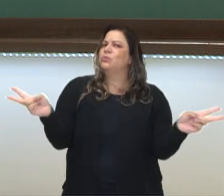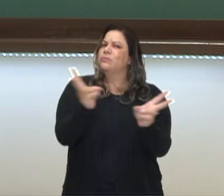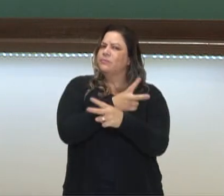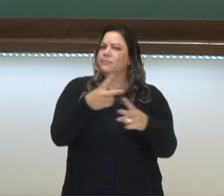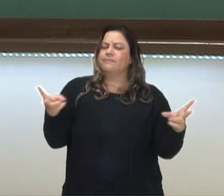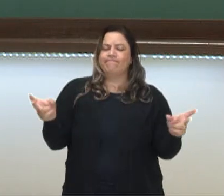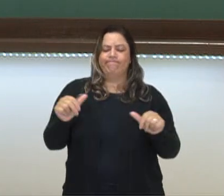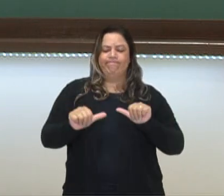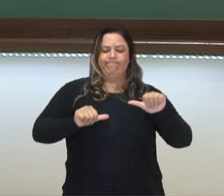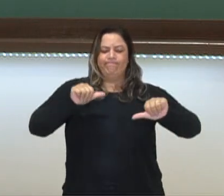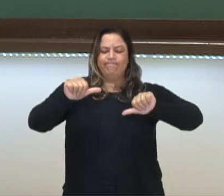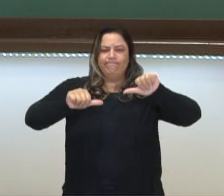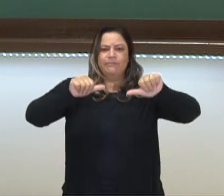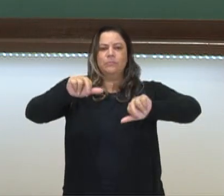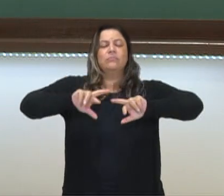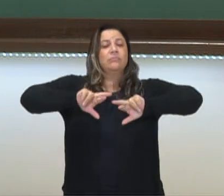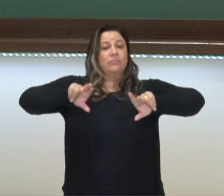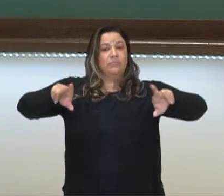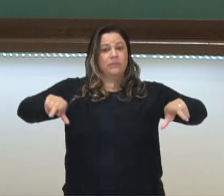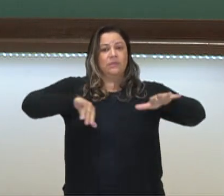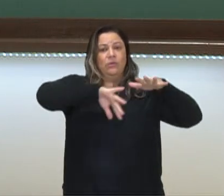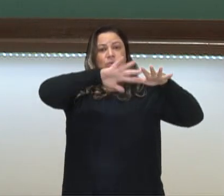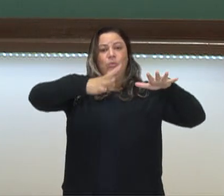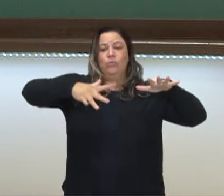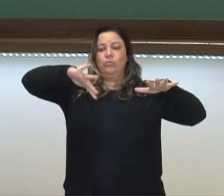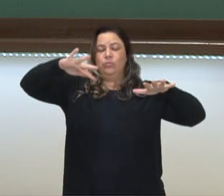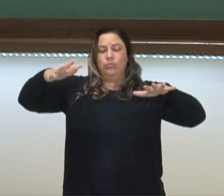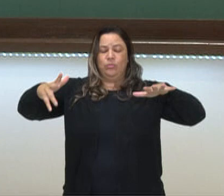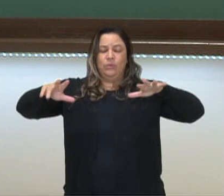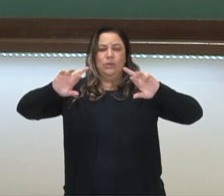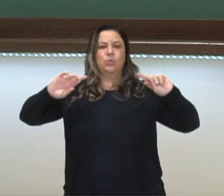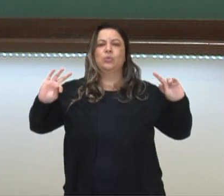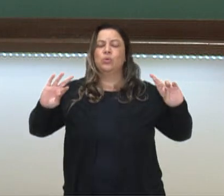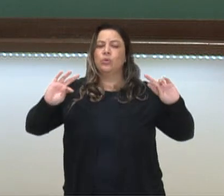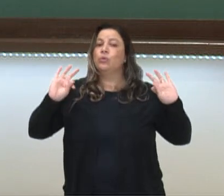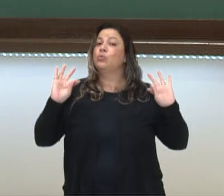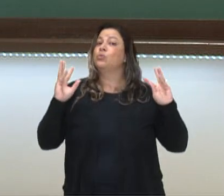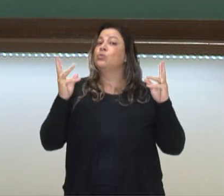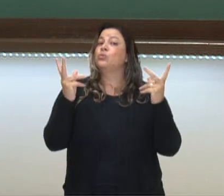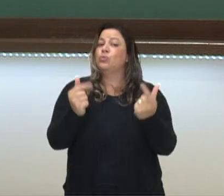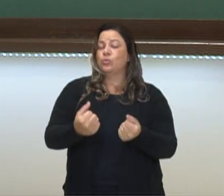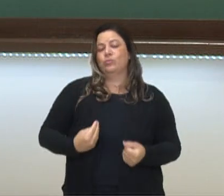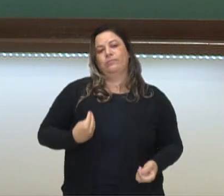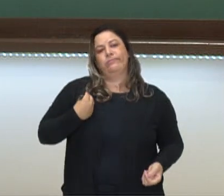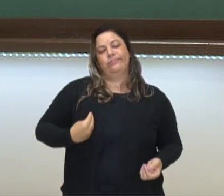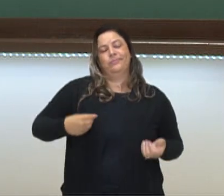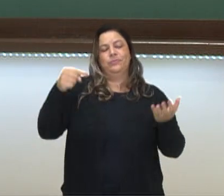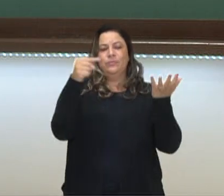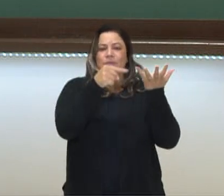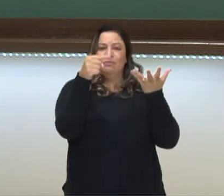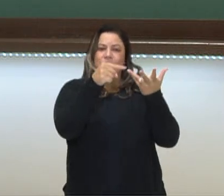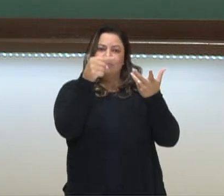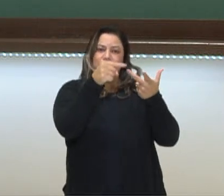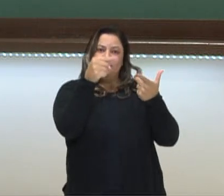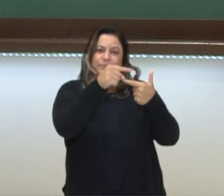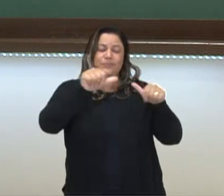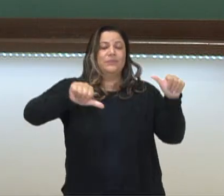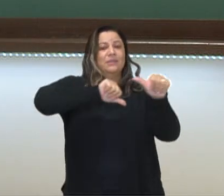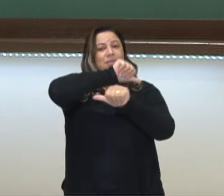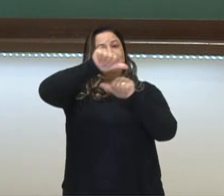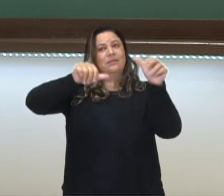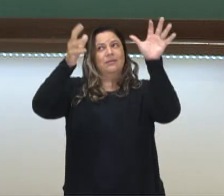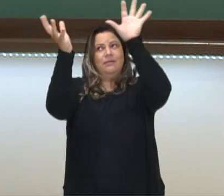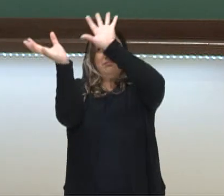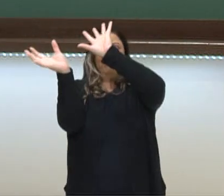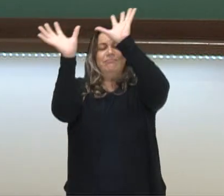também a modificação do relevo e de toda a biosfera. Isso resultando no quê? Em transformações do clima do